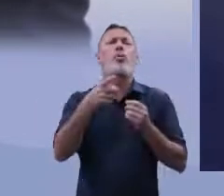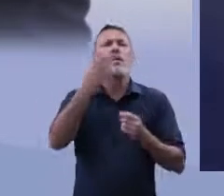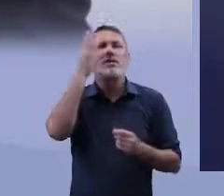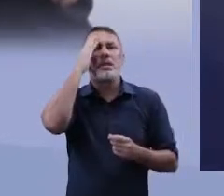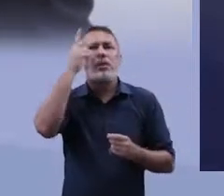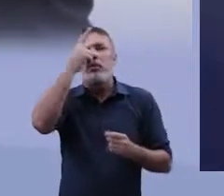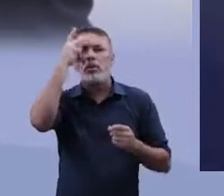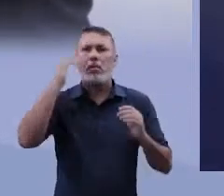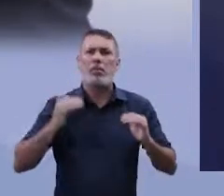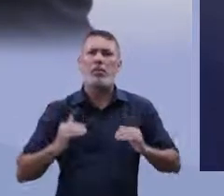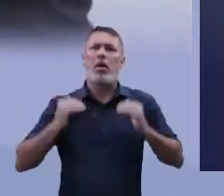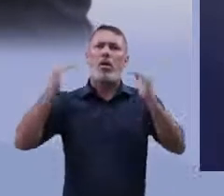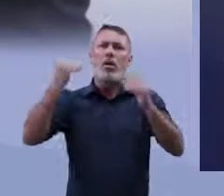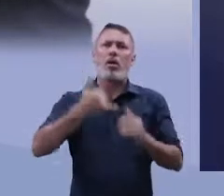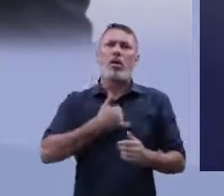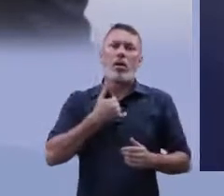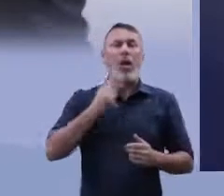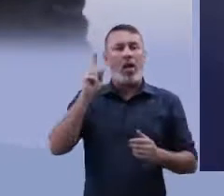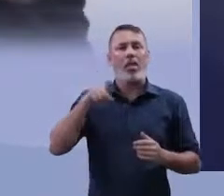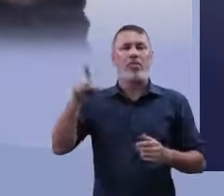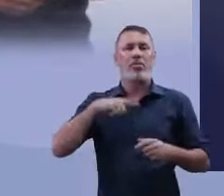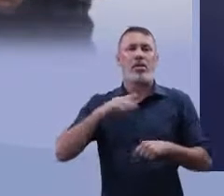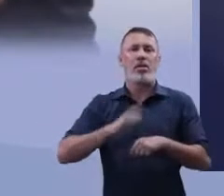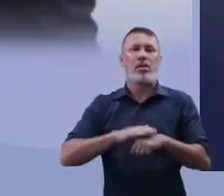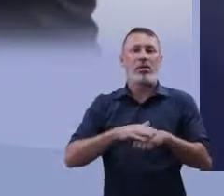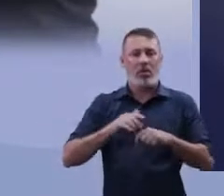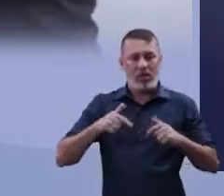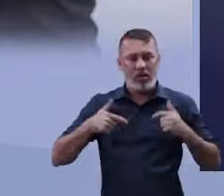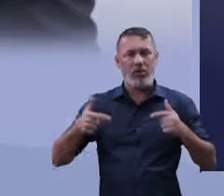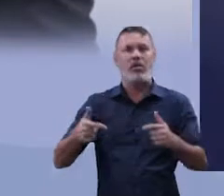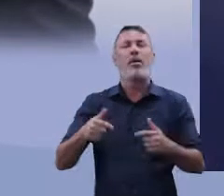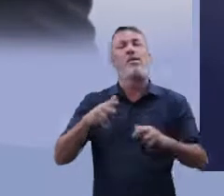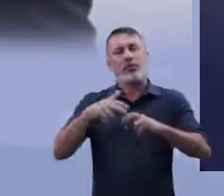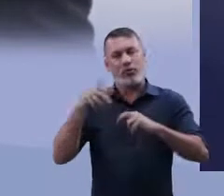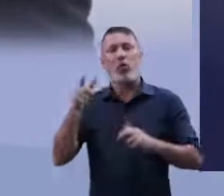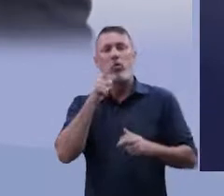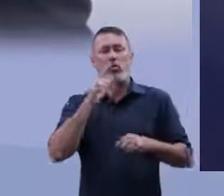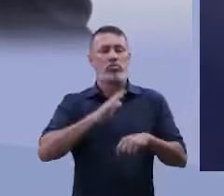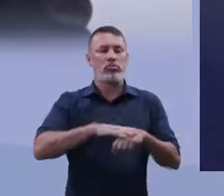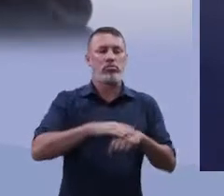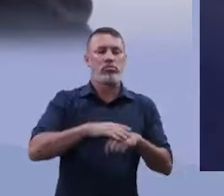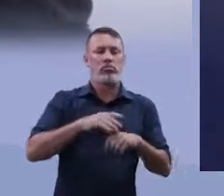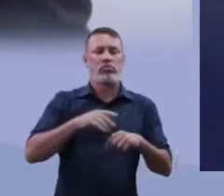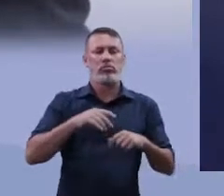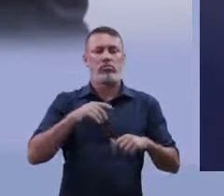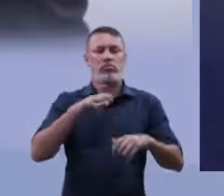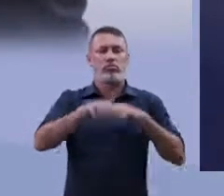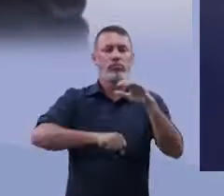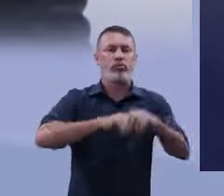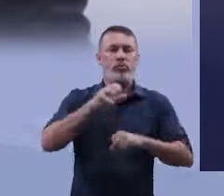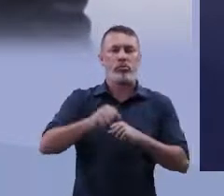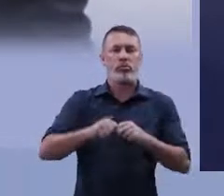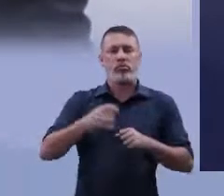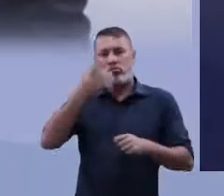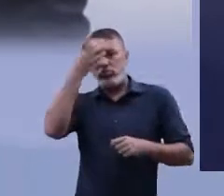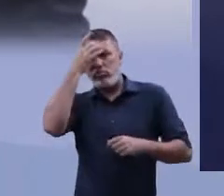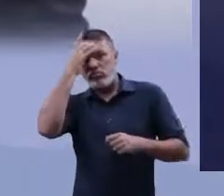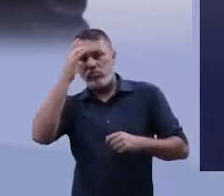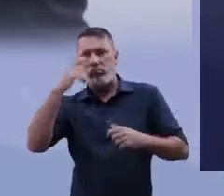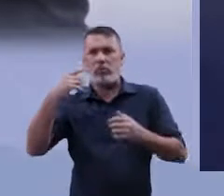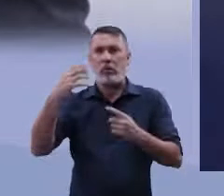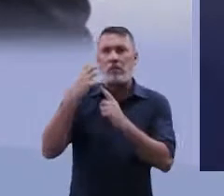Né? O sujeito autônomo. E o sujeito autônomo, portanto, é aquele sujeito que consegue agir com suas próprias